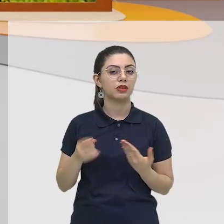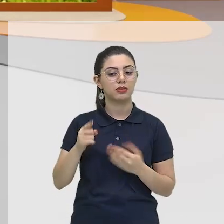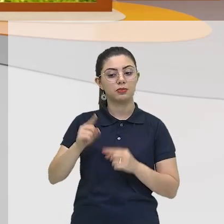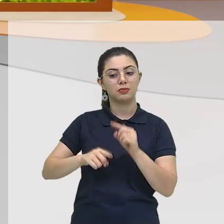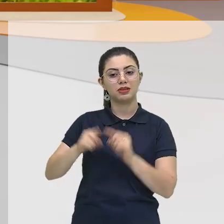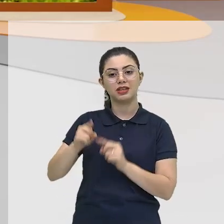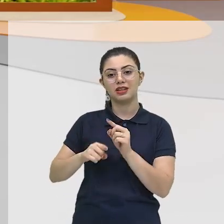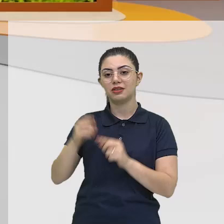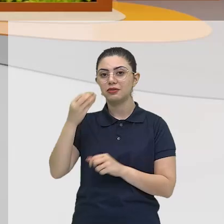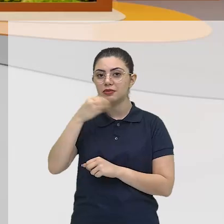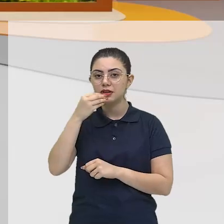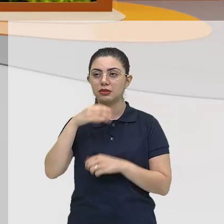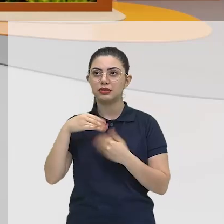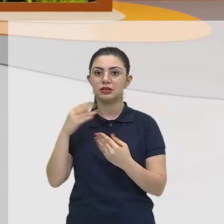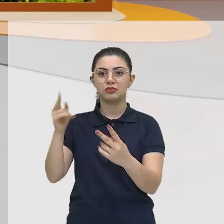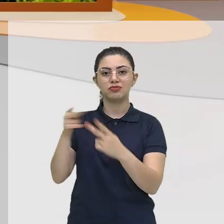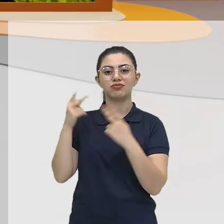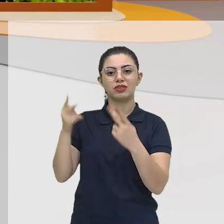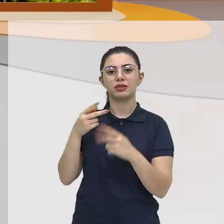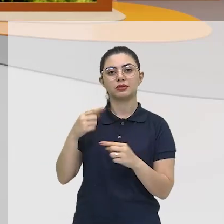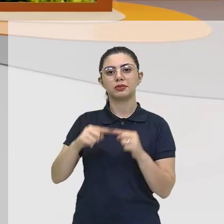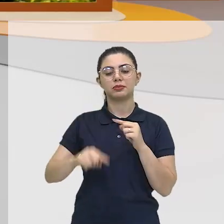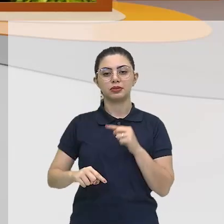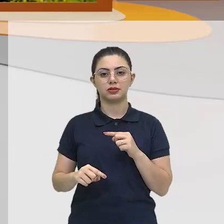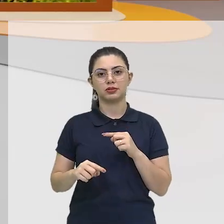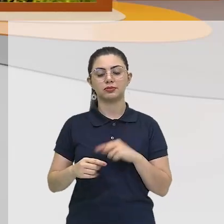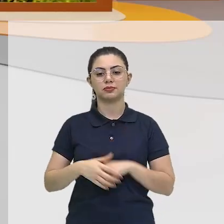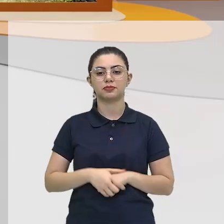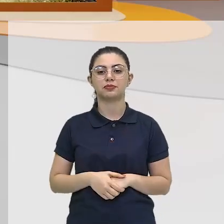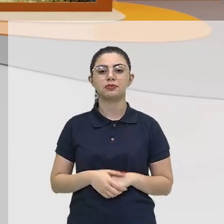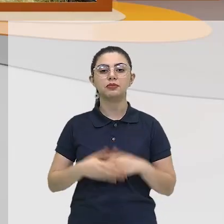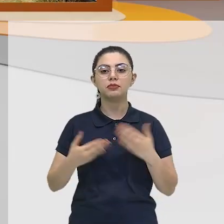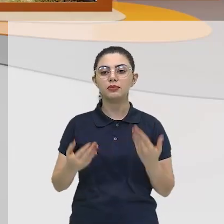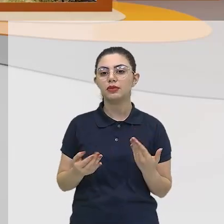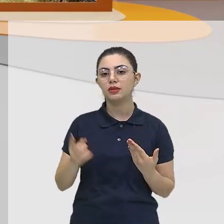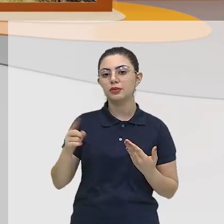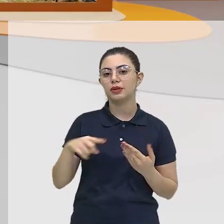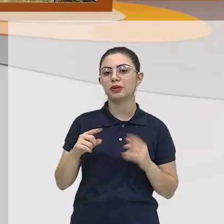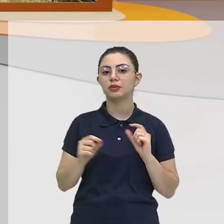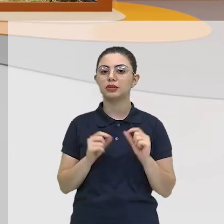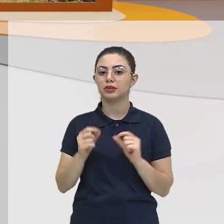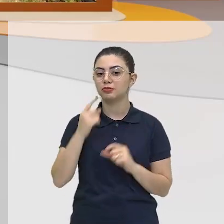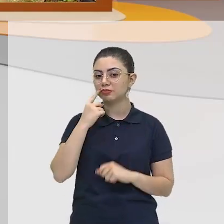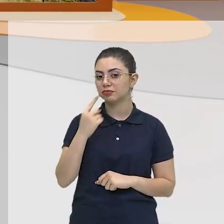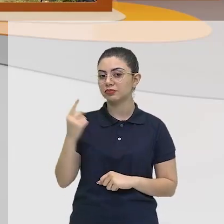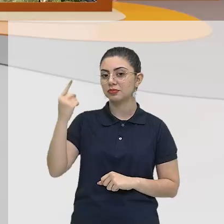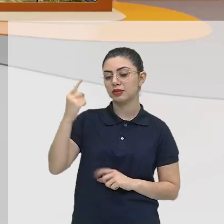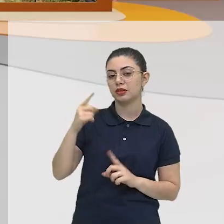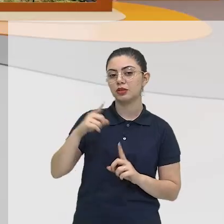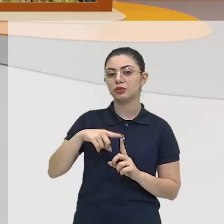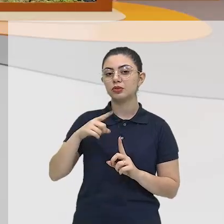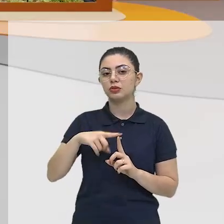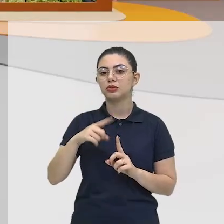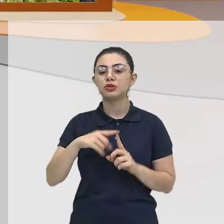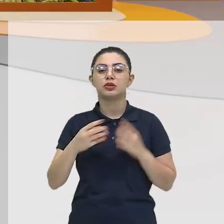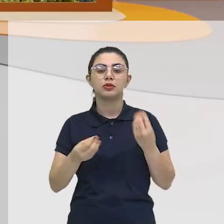esse tipo de irrigação, gente, ele acaba surgindo com uma aspersão convencional, né, que acaba ali